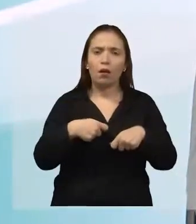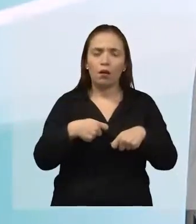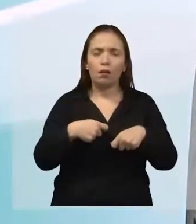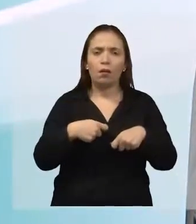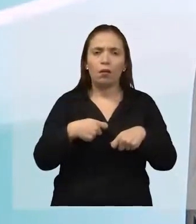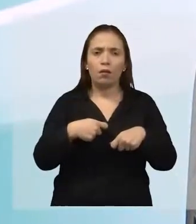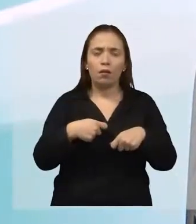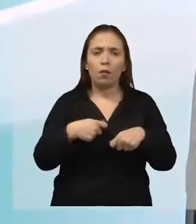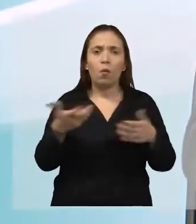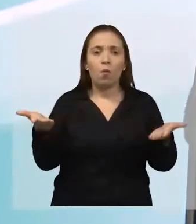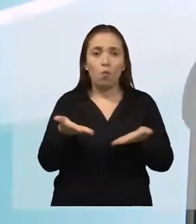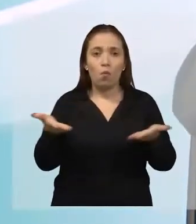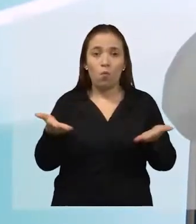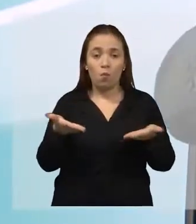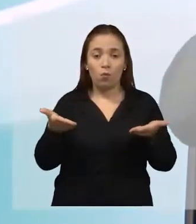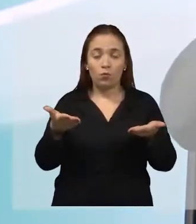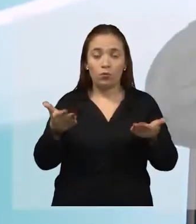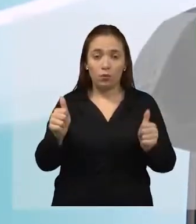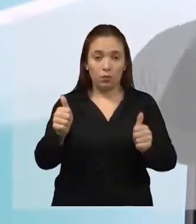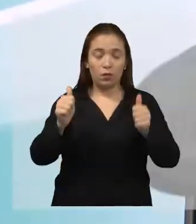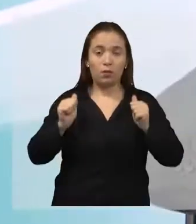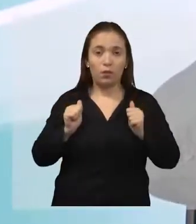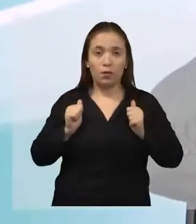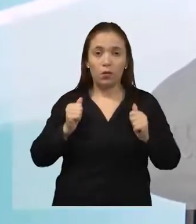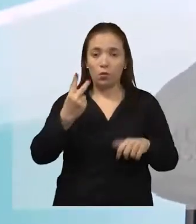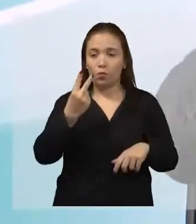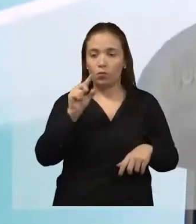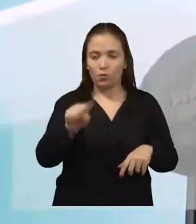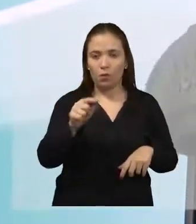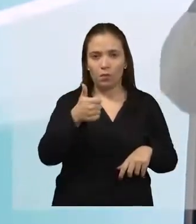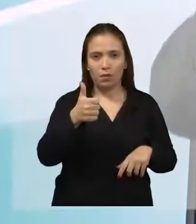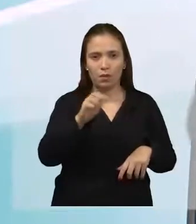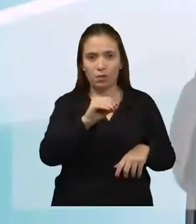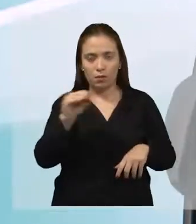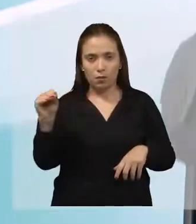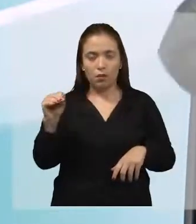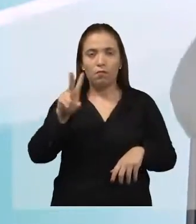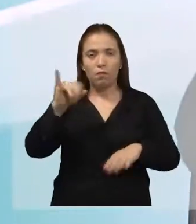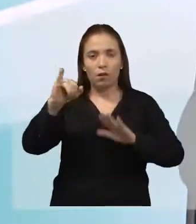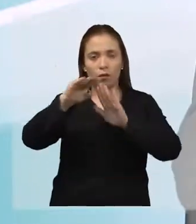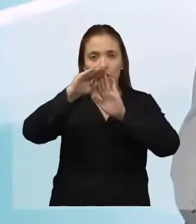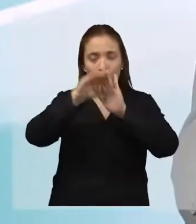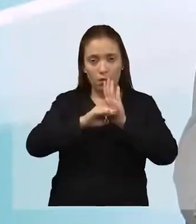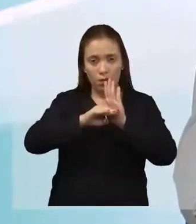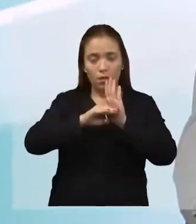Que é um grupo forte também, que pouco se fala, né? Uhum. Professor Rui,